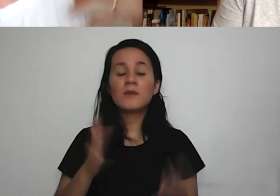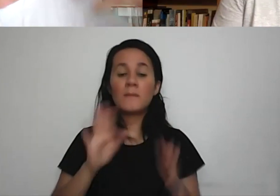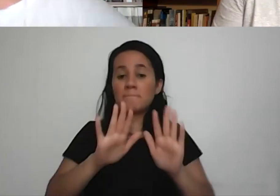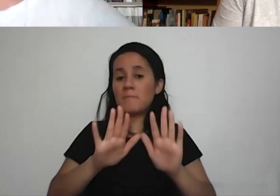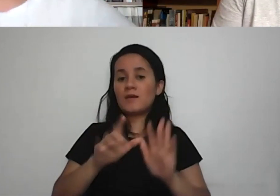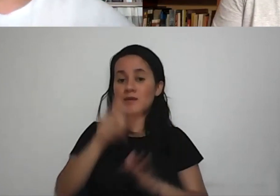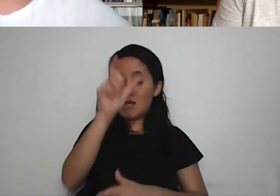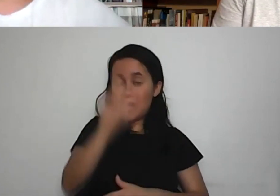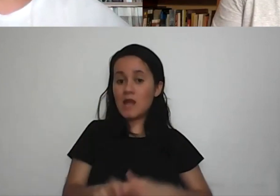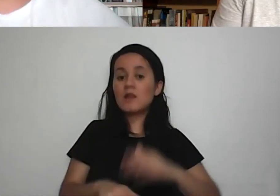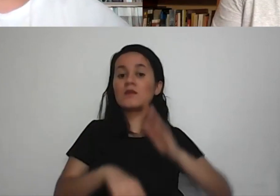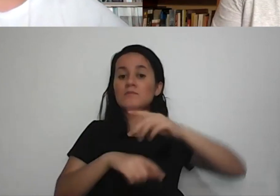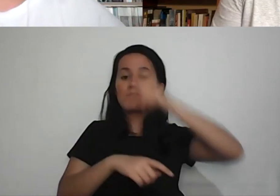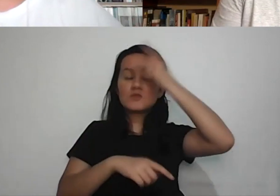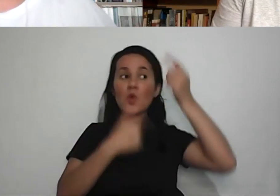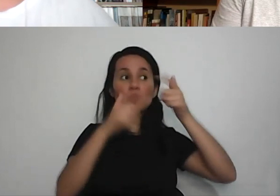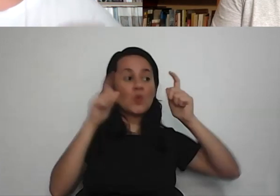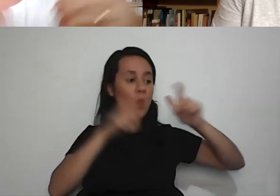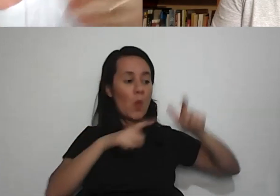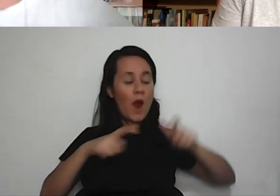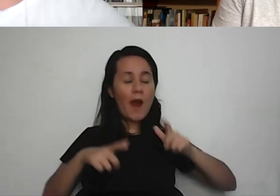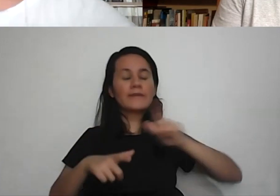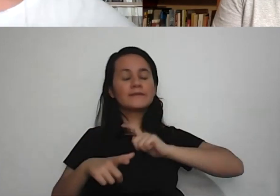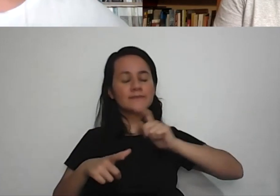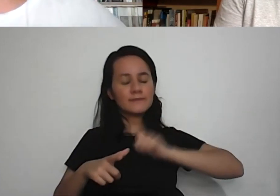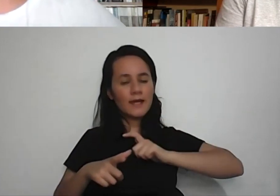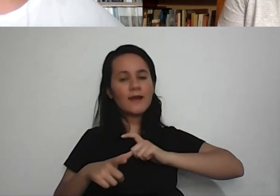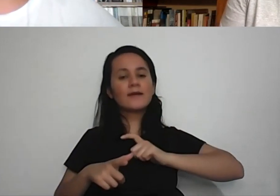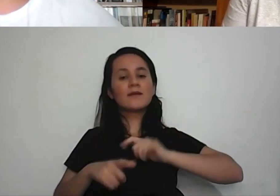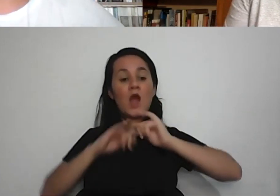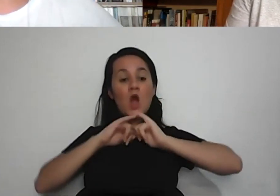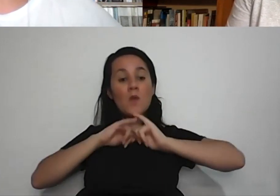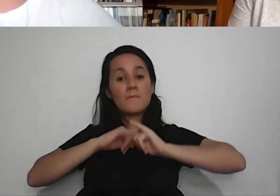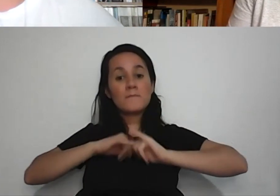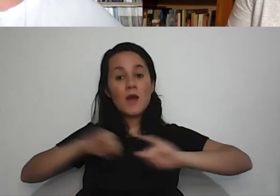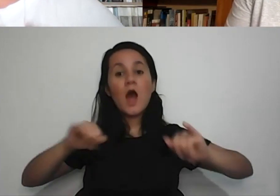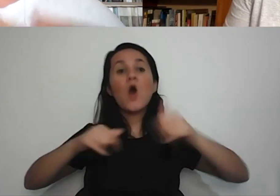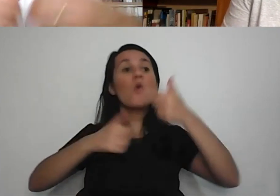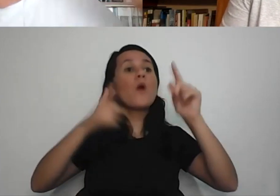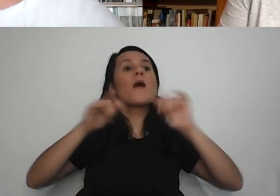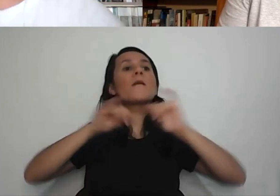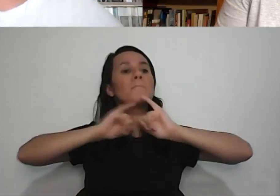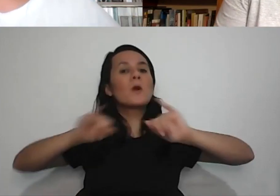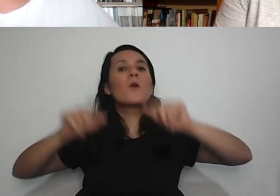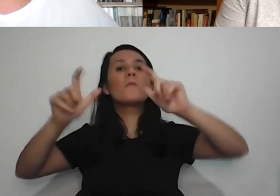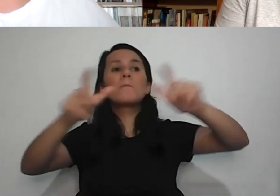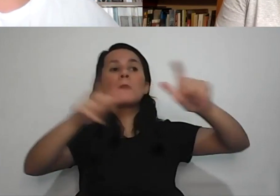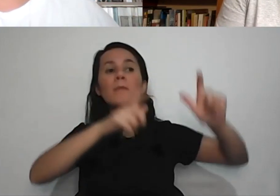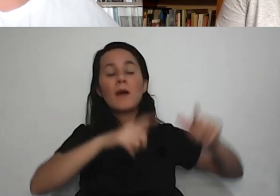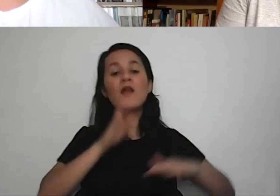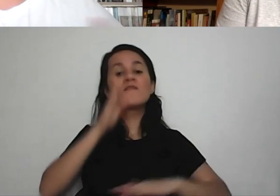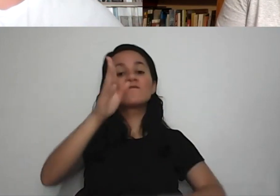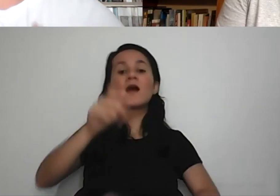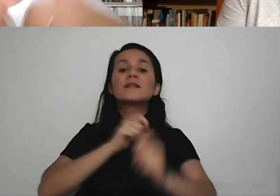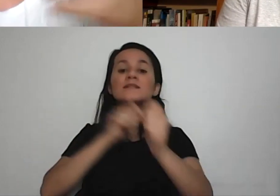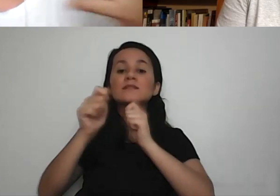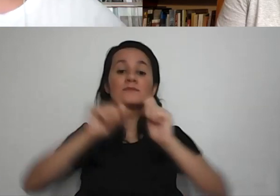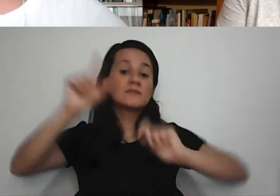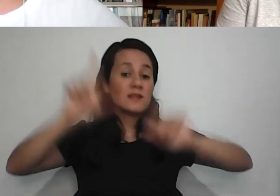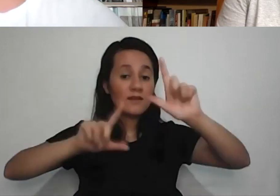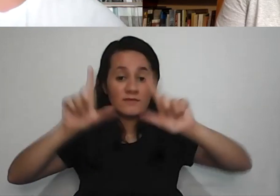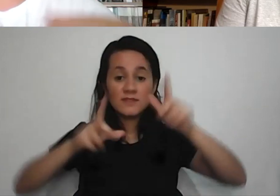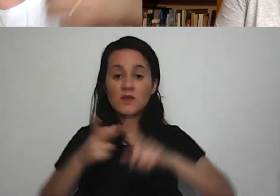ele foi resenhado em vários lugares, deu uma notícia quando ele saiu em vários lugares, ele vai para uma entrevista no programa de televisão,